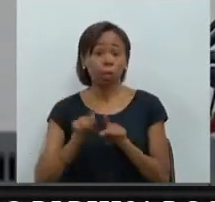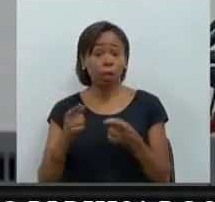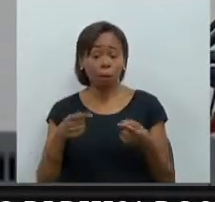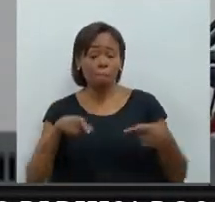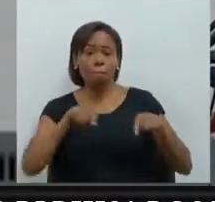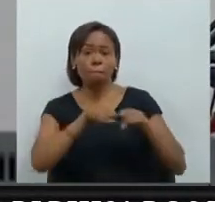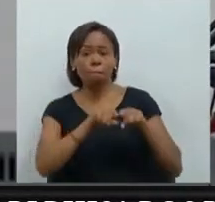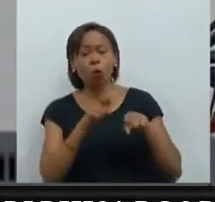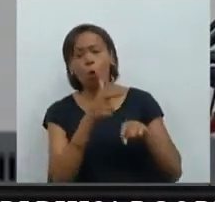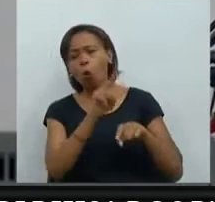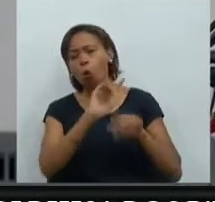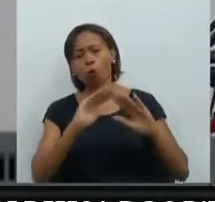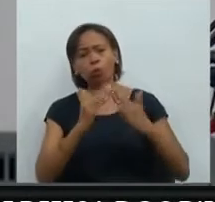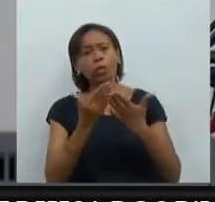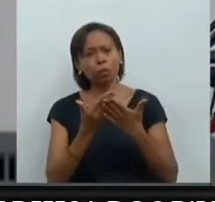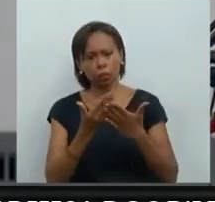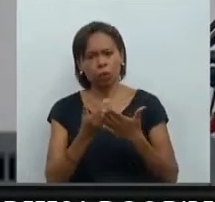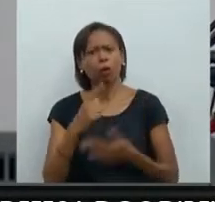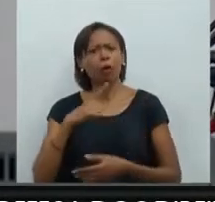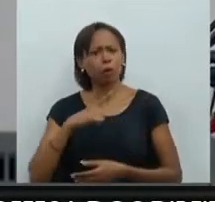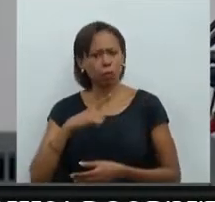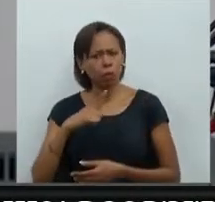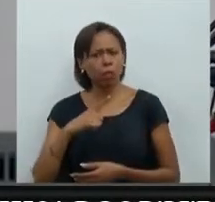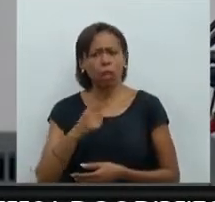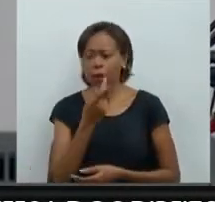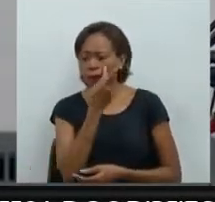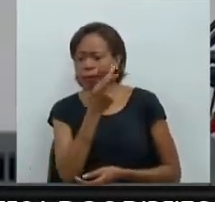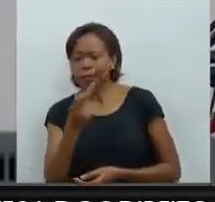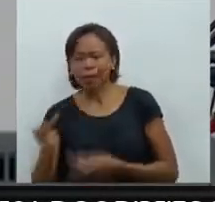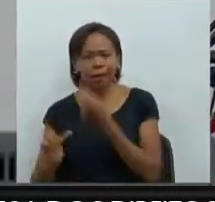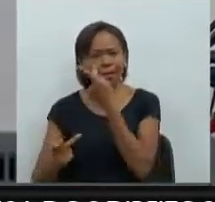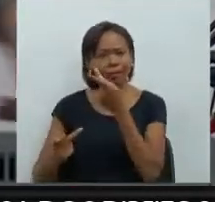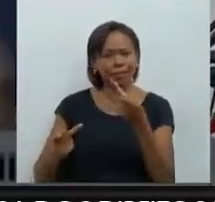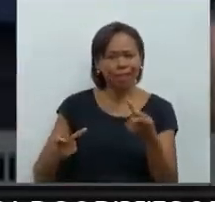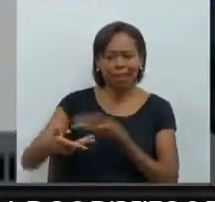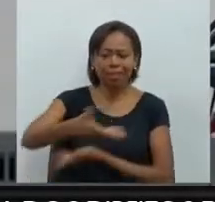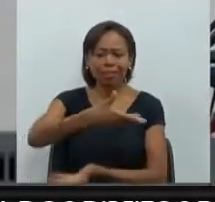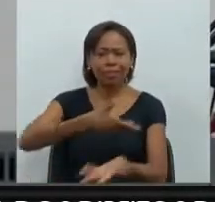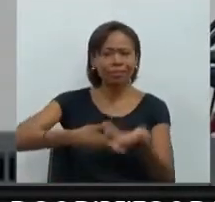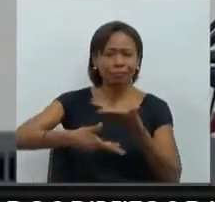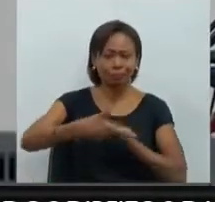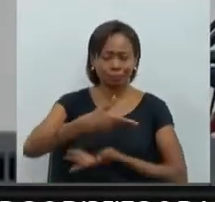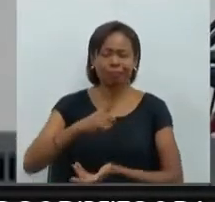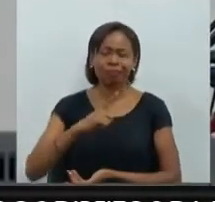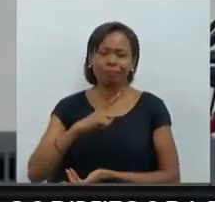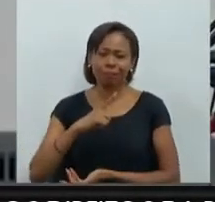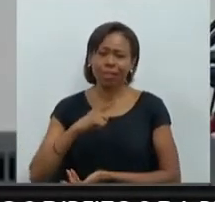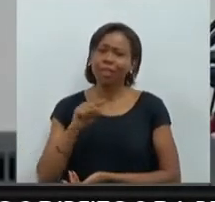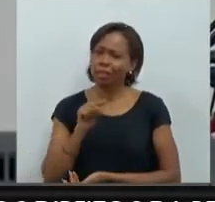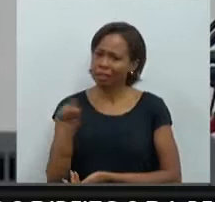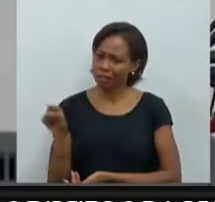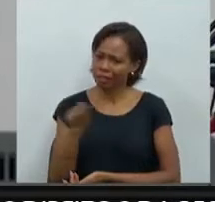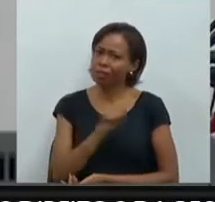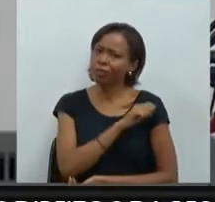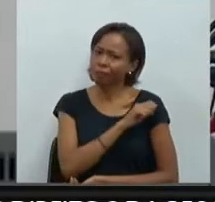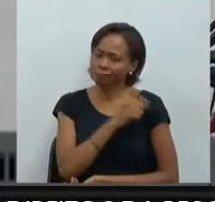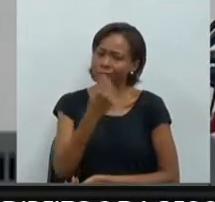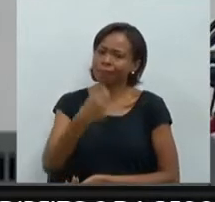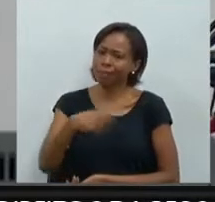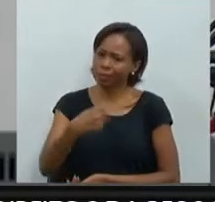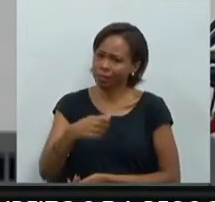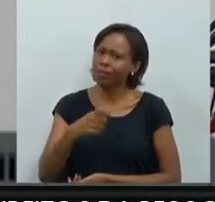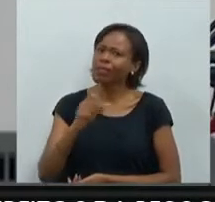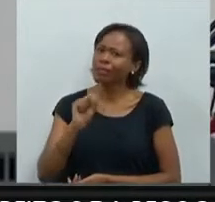para fazer essa parceria de um visitar o outro. Eu acho que eles precisam, sim, desse